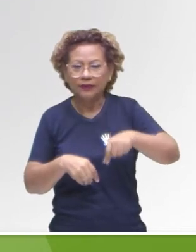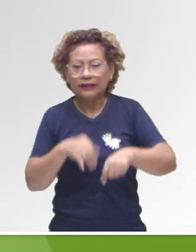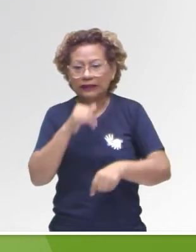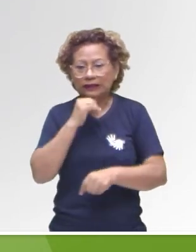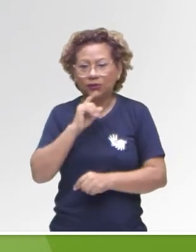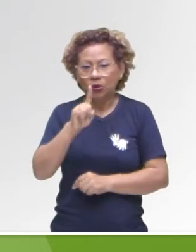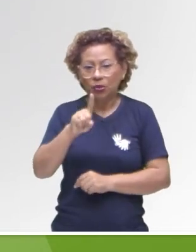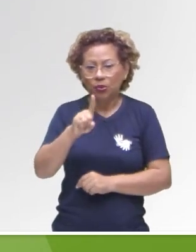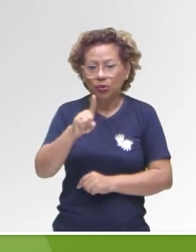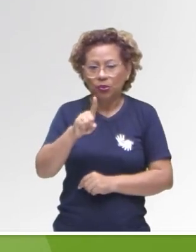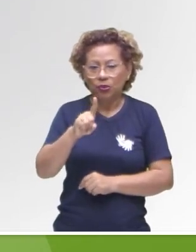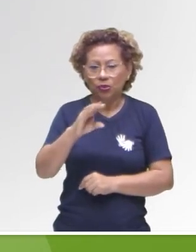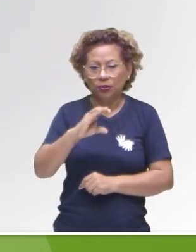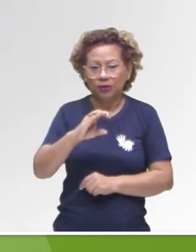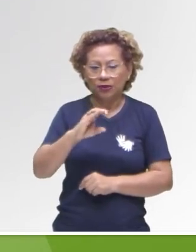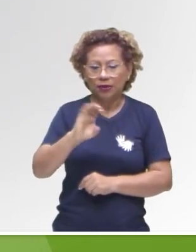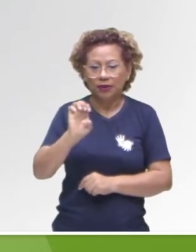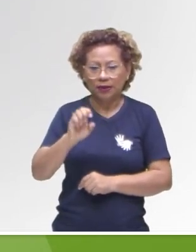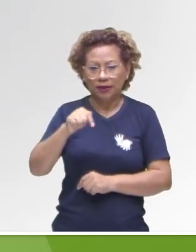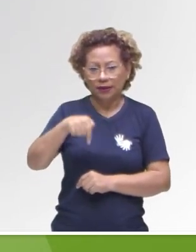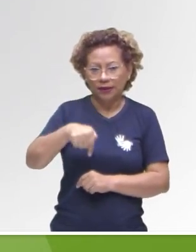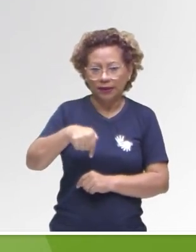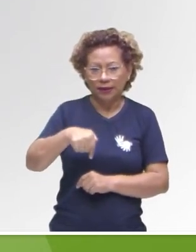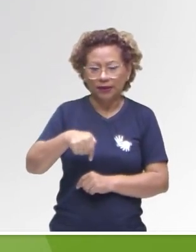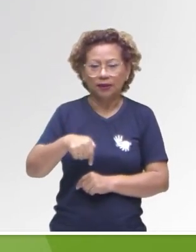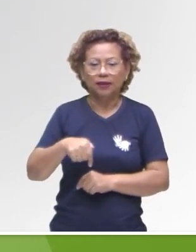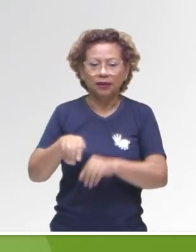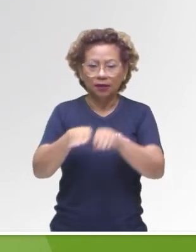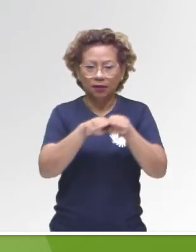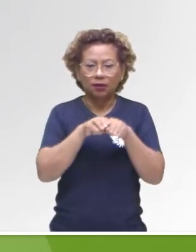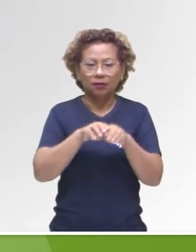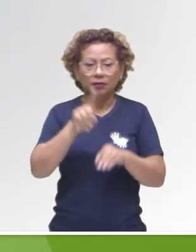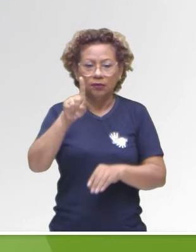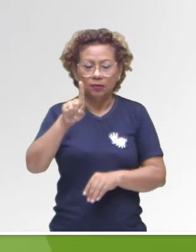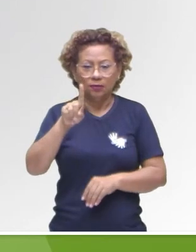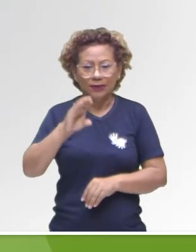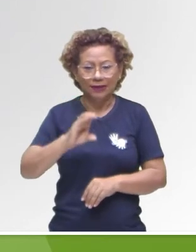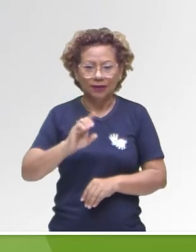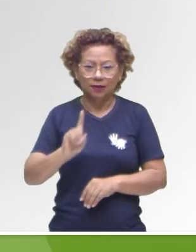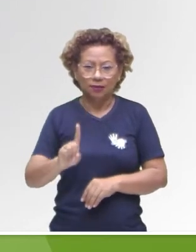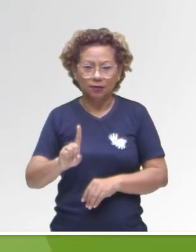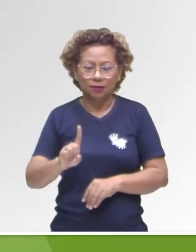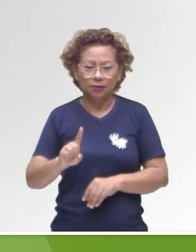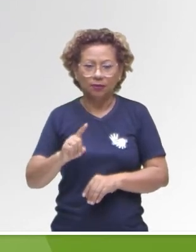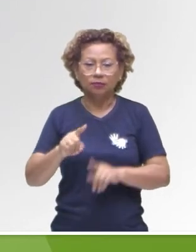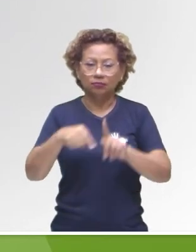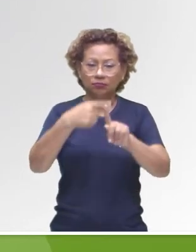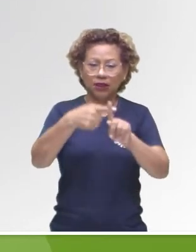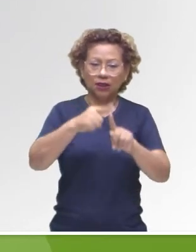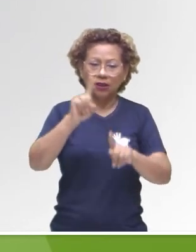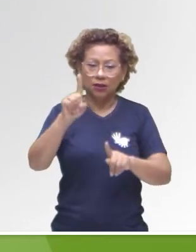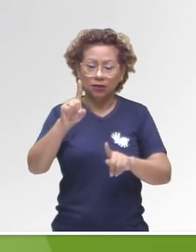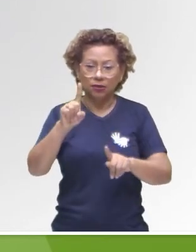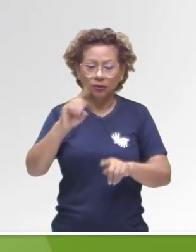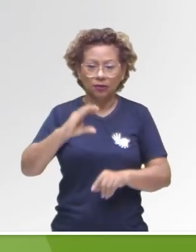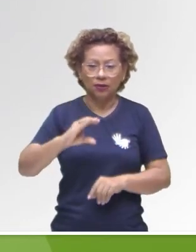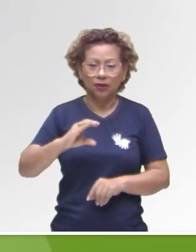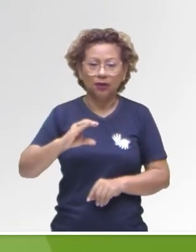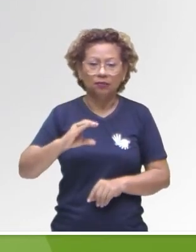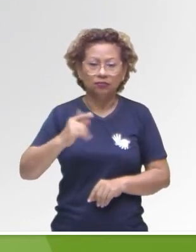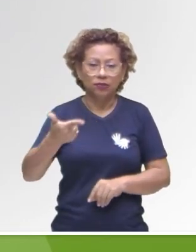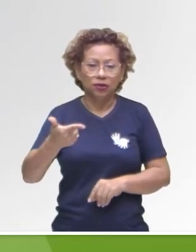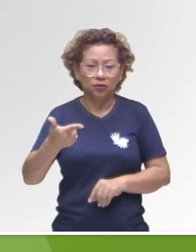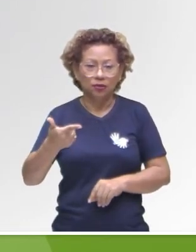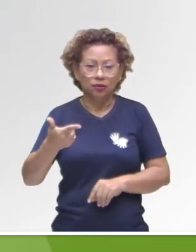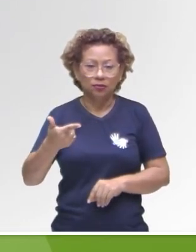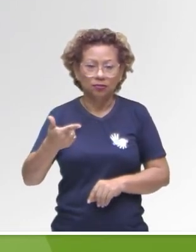Q, 1 sobre a capacitância equivalente, ou o inverso da capacitância equivalente, é igual a